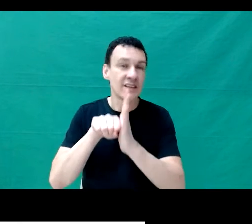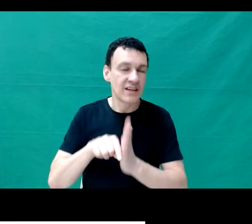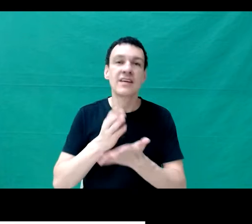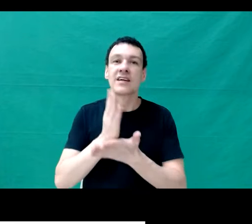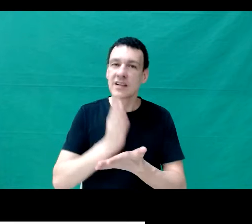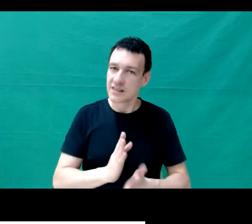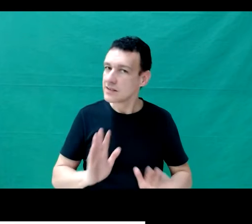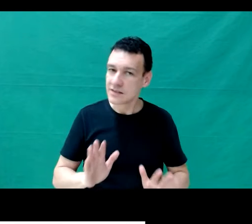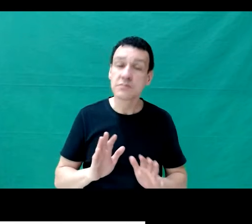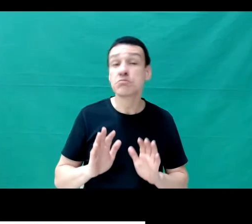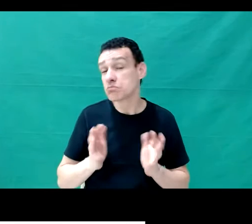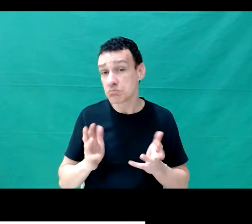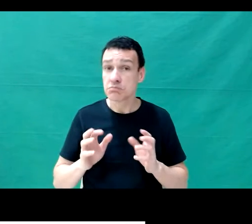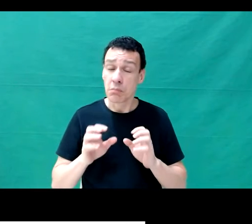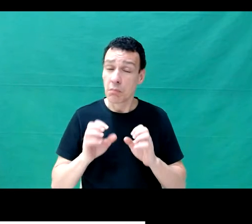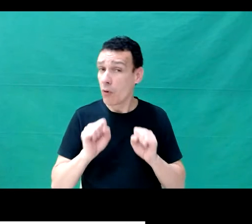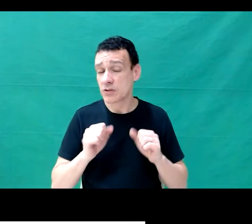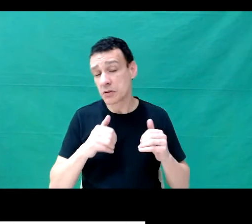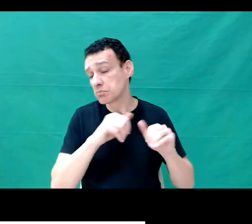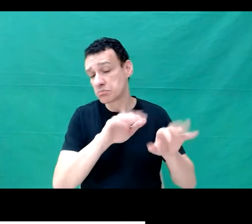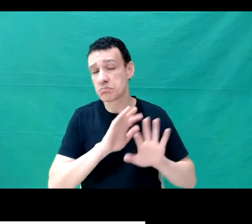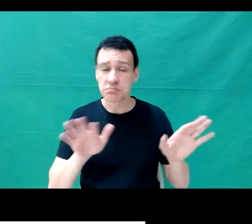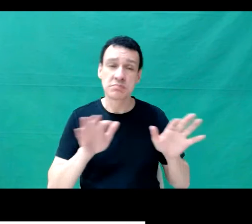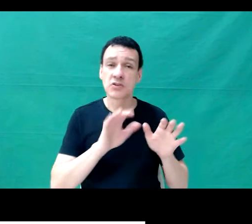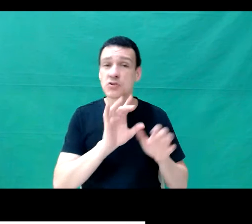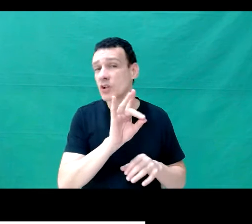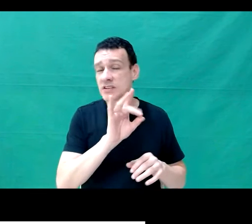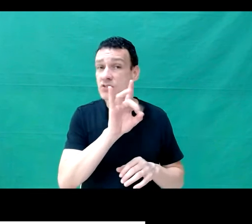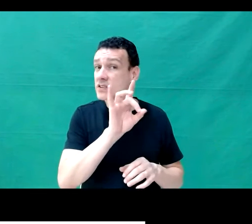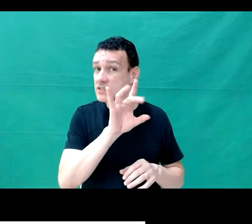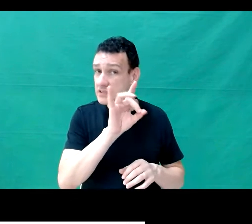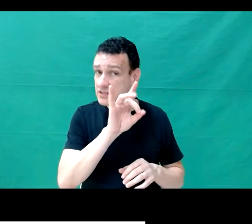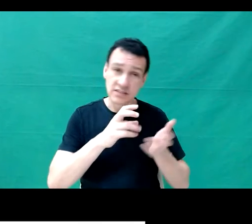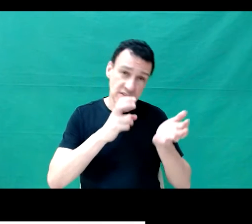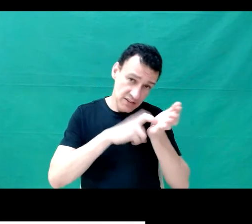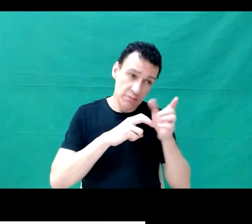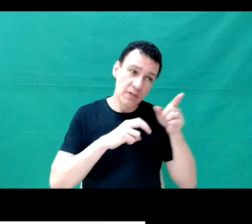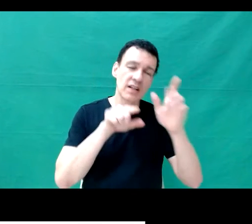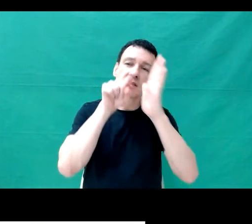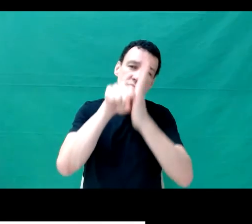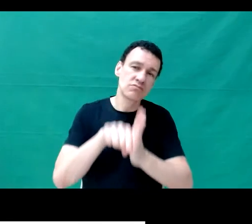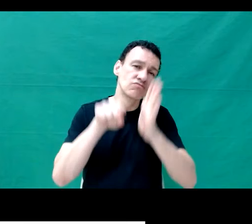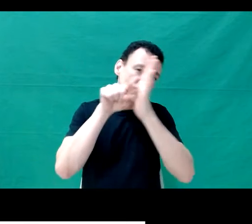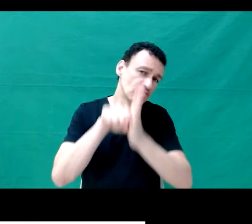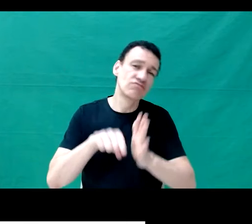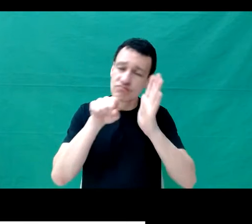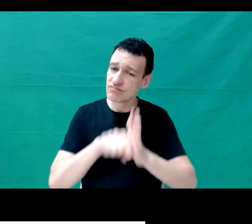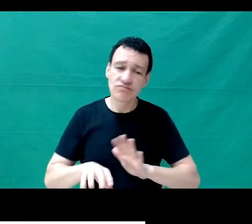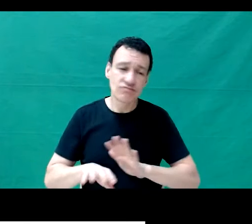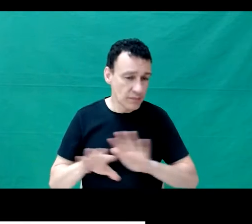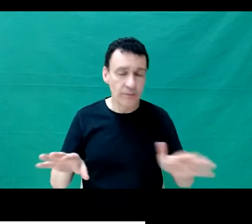essas validações e de manhã quando o dev chegar, ele já tem os relatórios em mãos para poder atuar em algumas